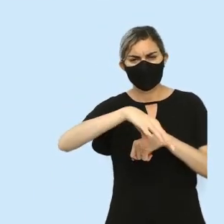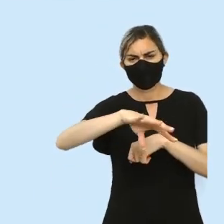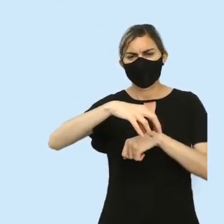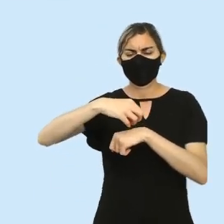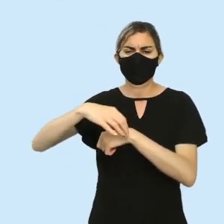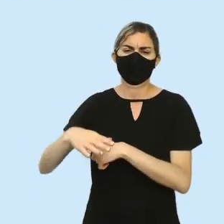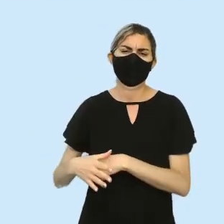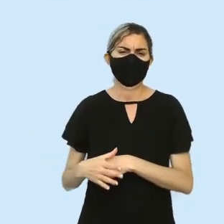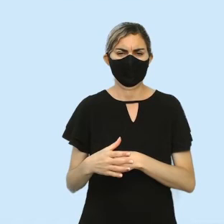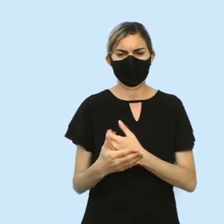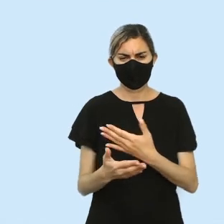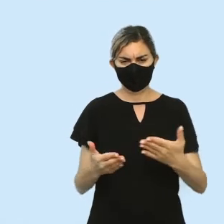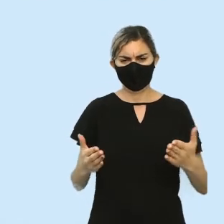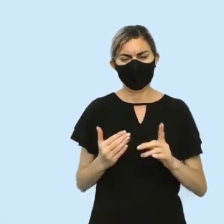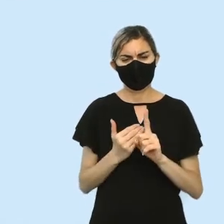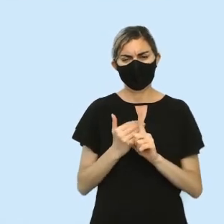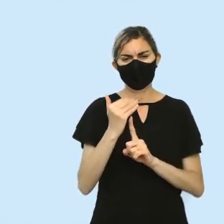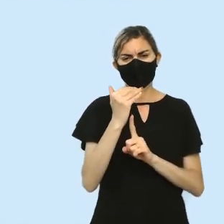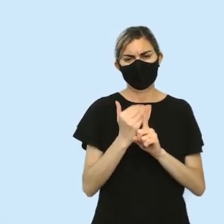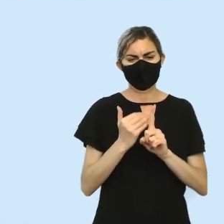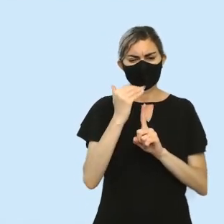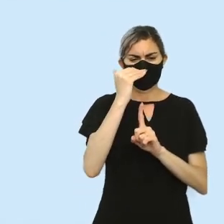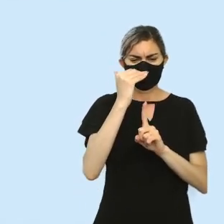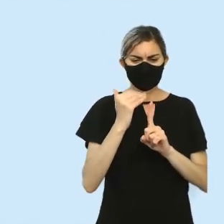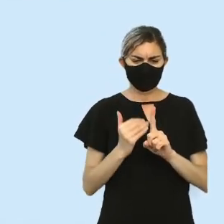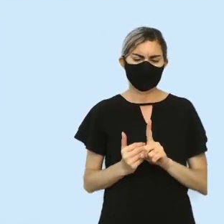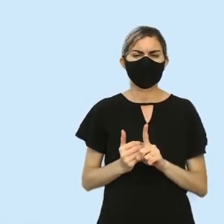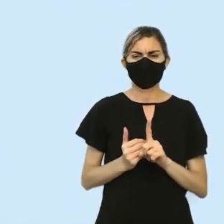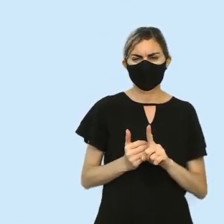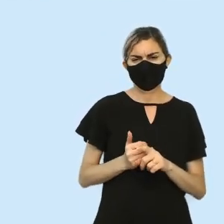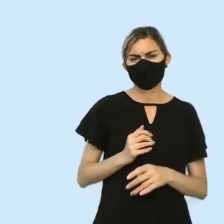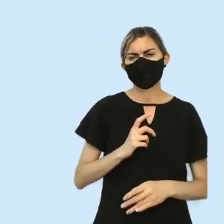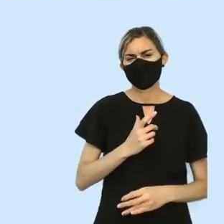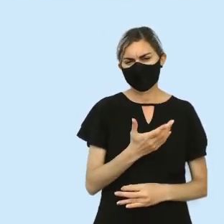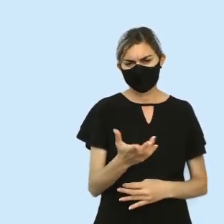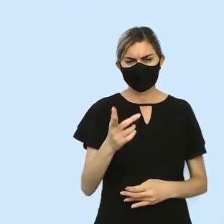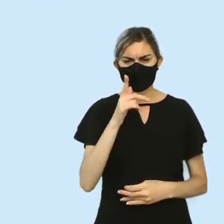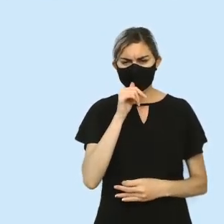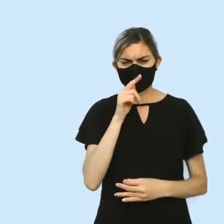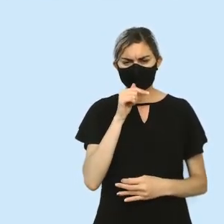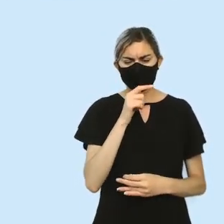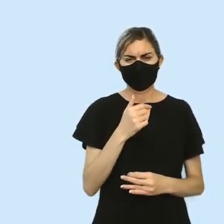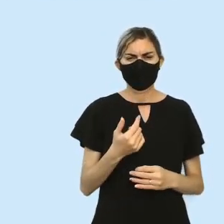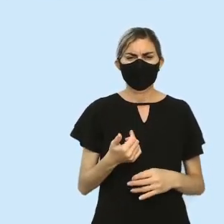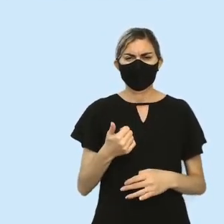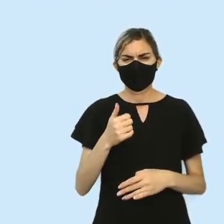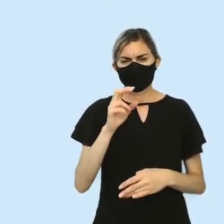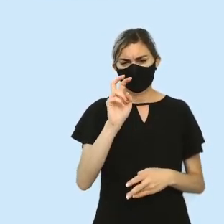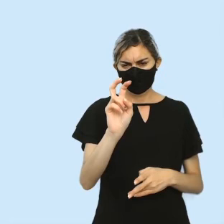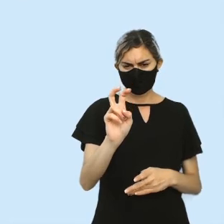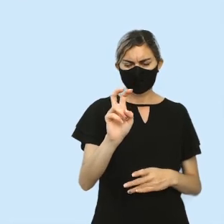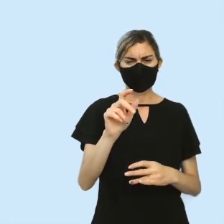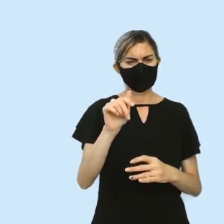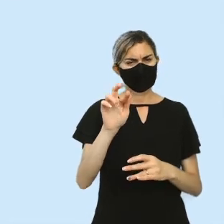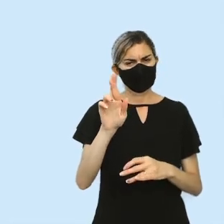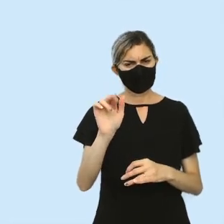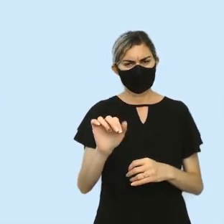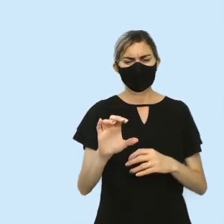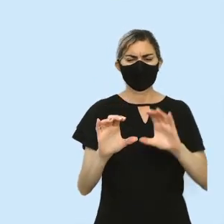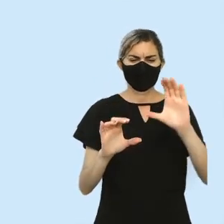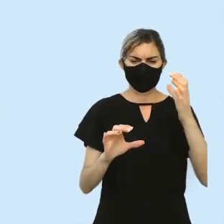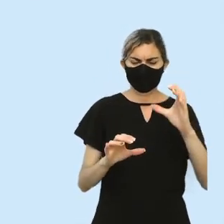Cedeu calor, a temperatura diminui. A água estava com 5 graus